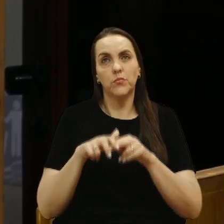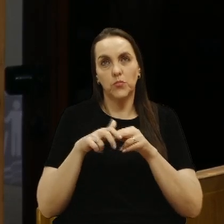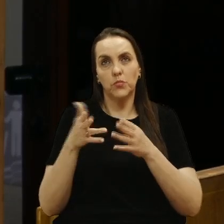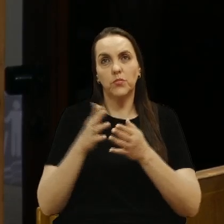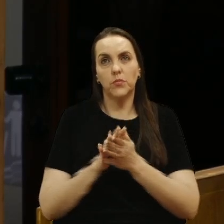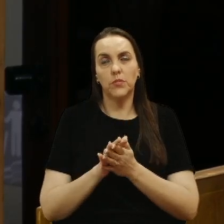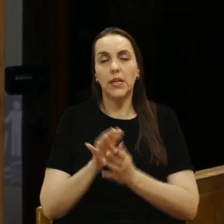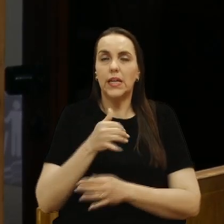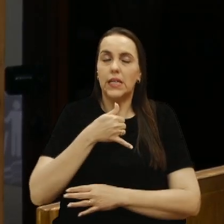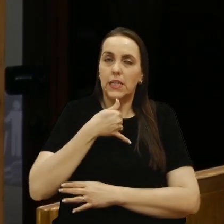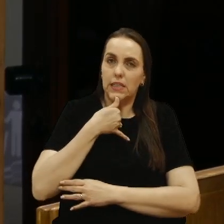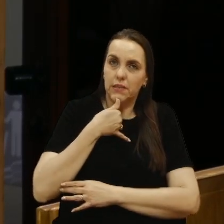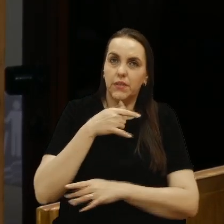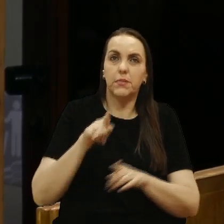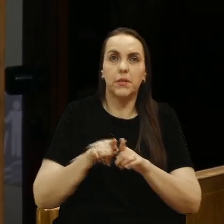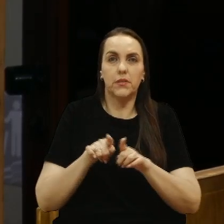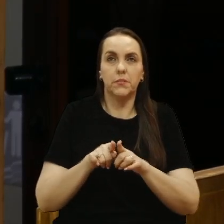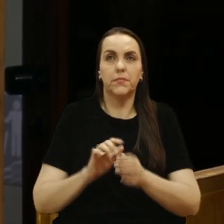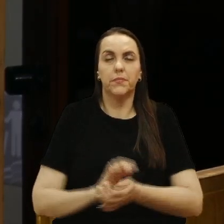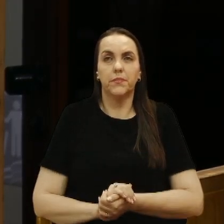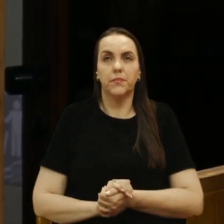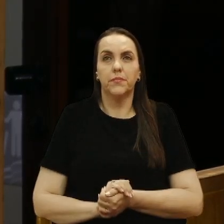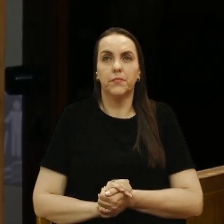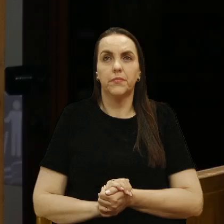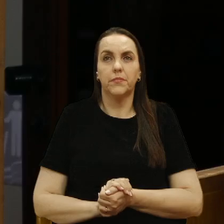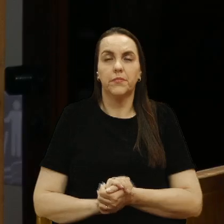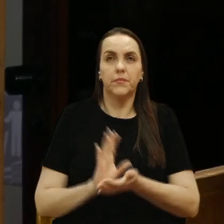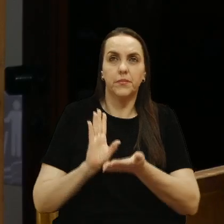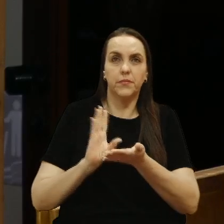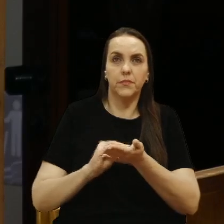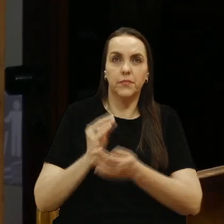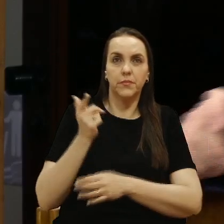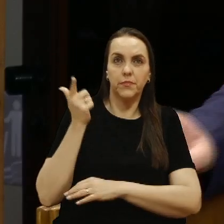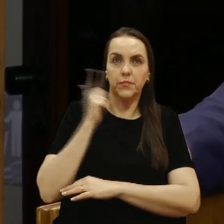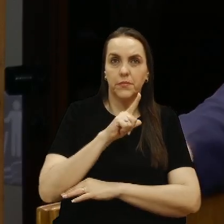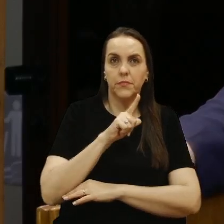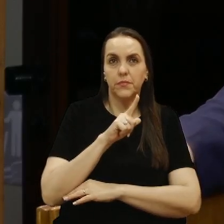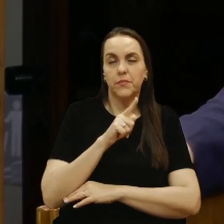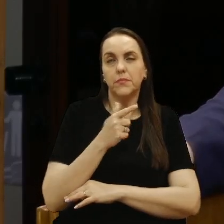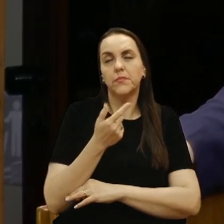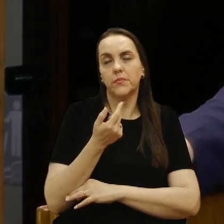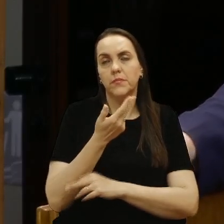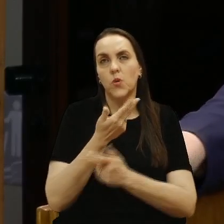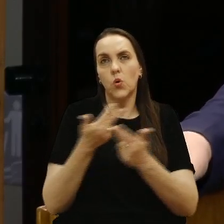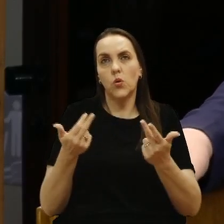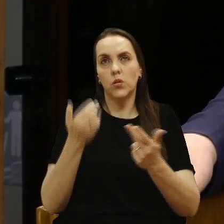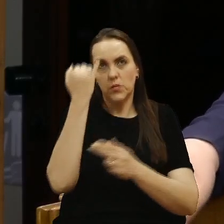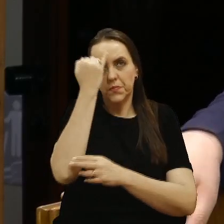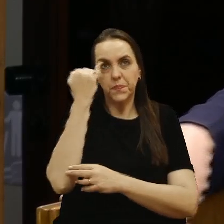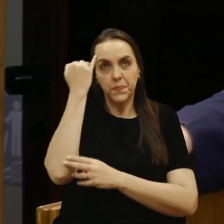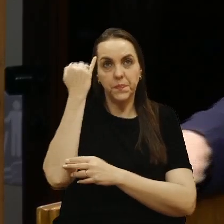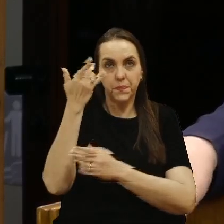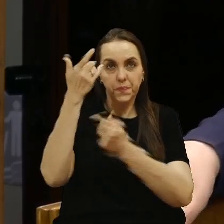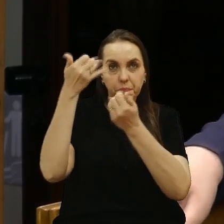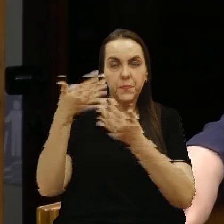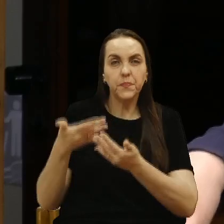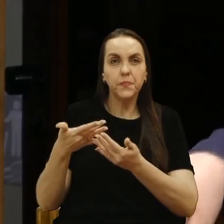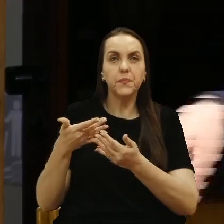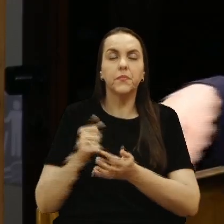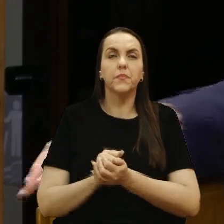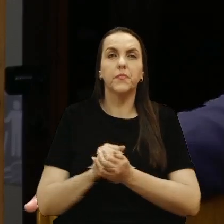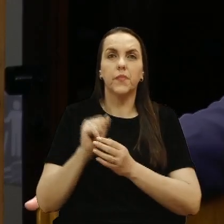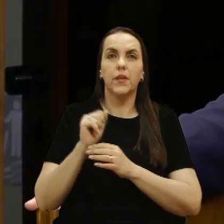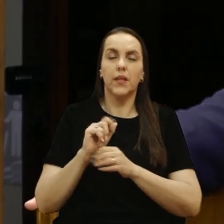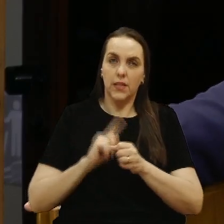passarão, infelizmente também passarão. Mas apenas registrar a conquista aí, dentre outras que o colega D'Ambrosio já mencionou antes, as conquistas do município, dar um